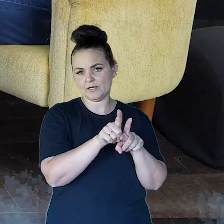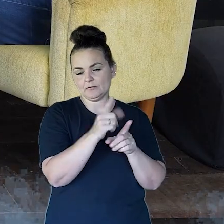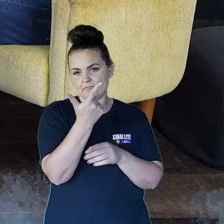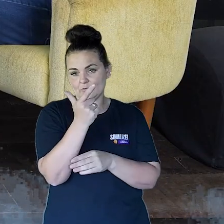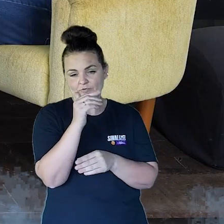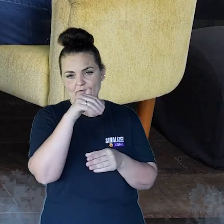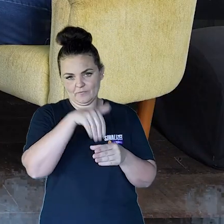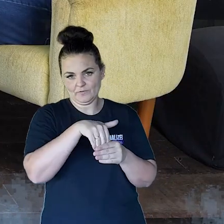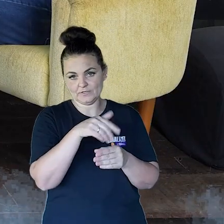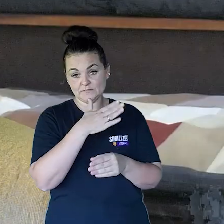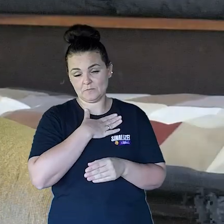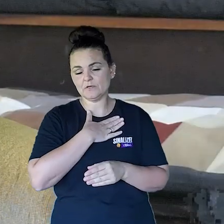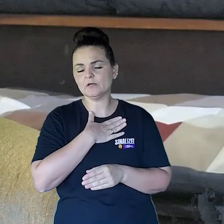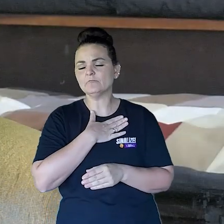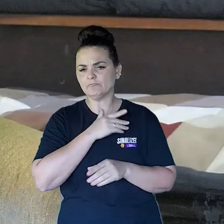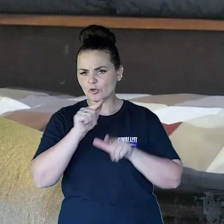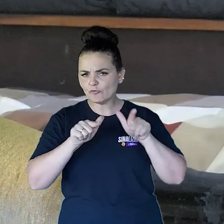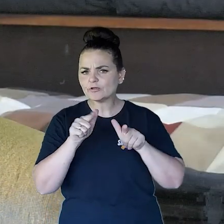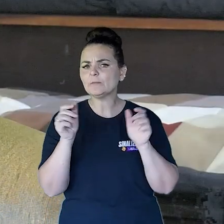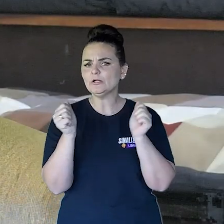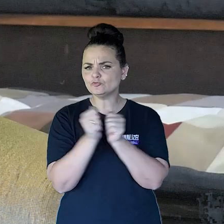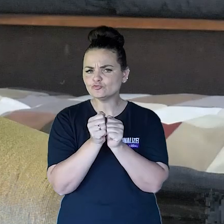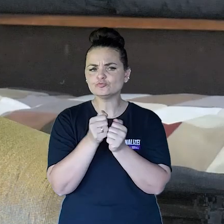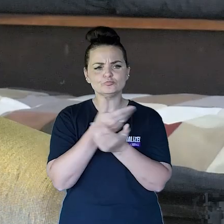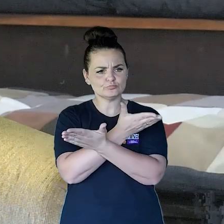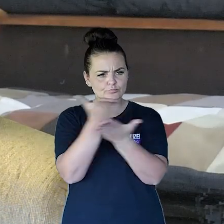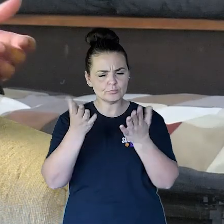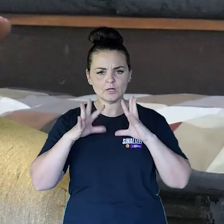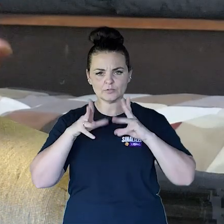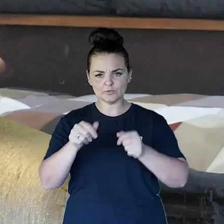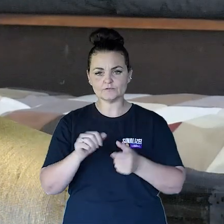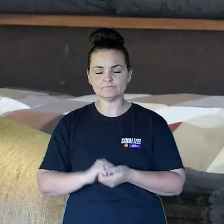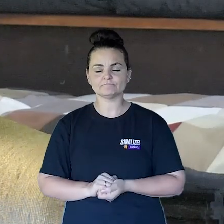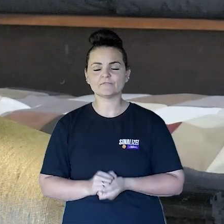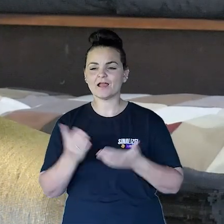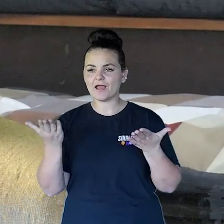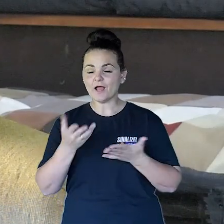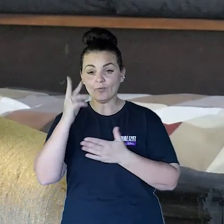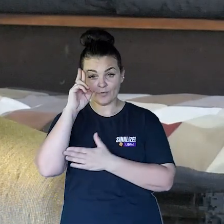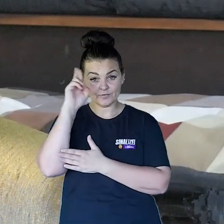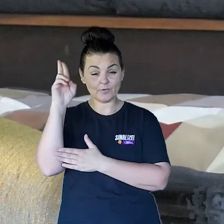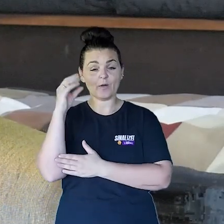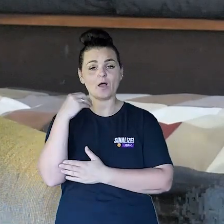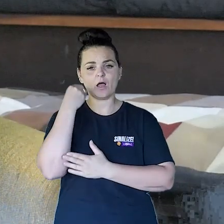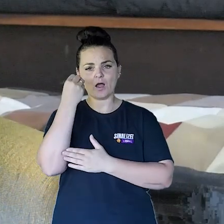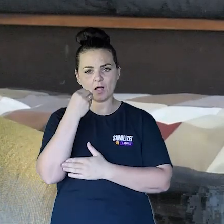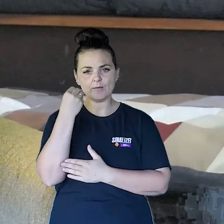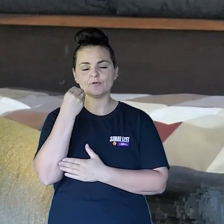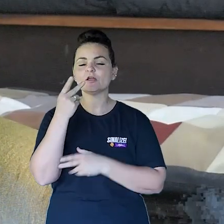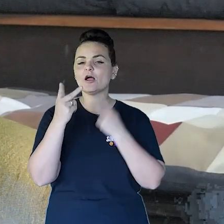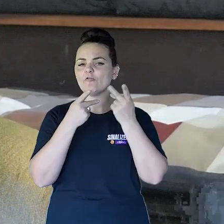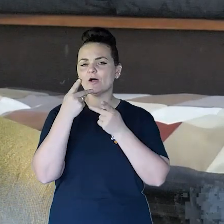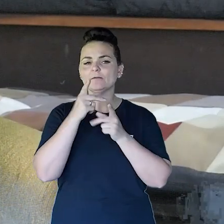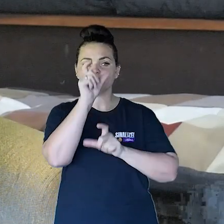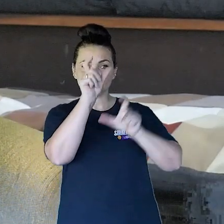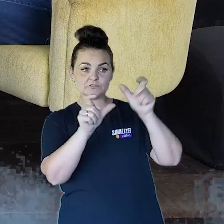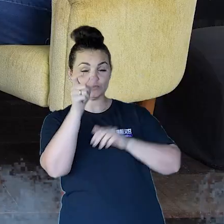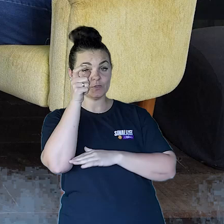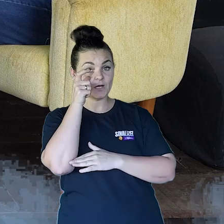faltar. Vereador, agora é um momento que o senhor tem a oportunidade de falar com os nossos